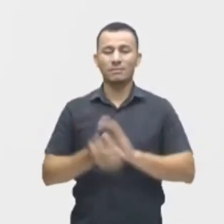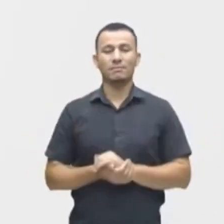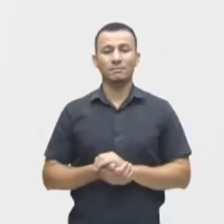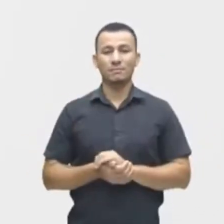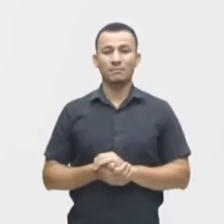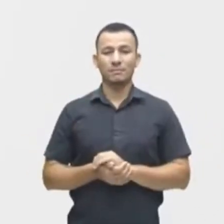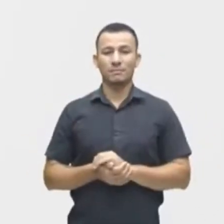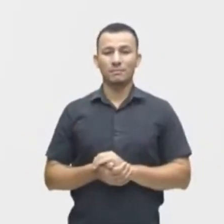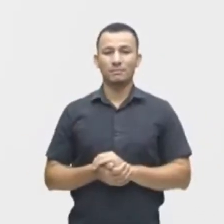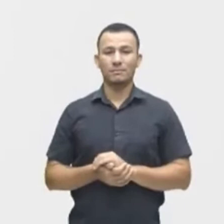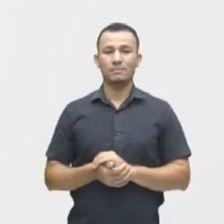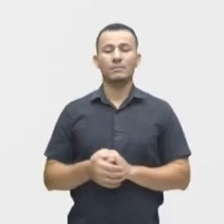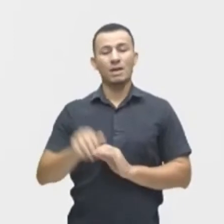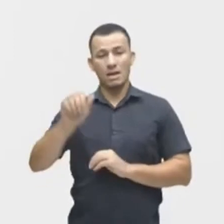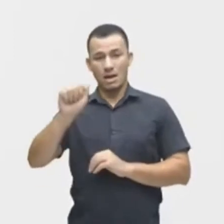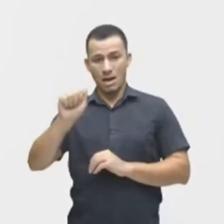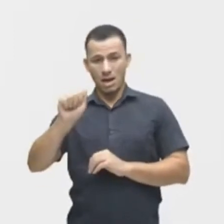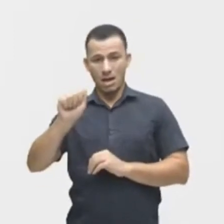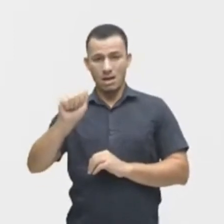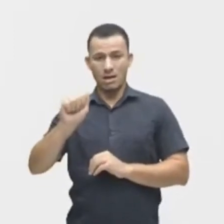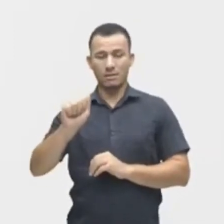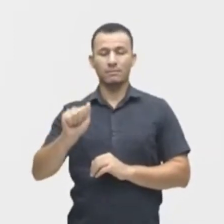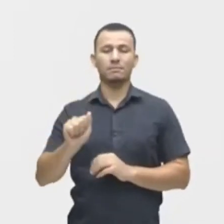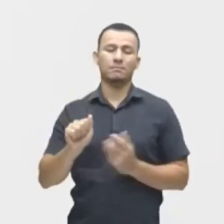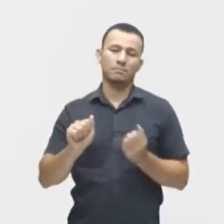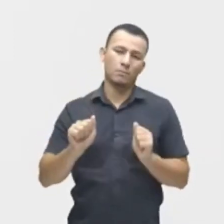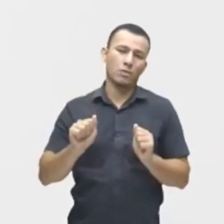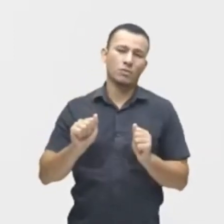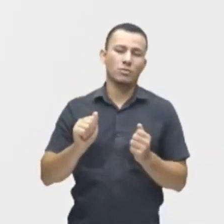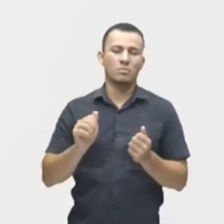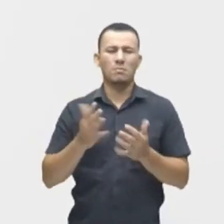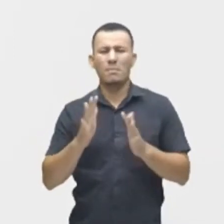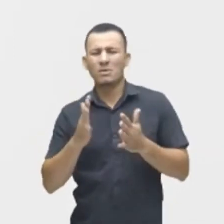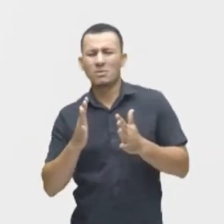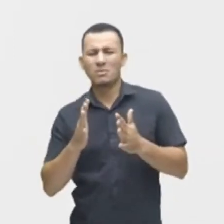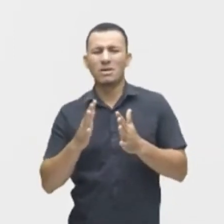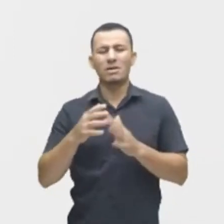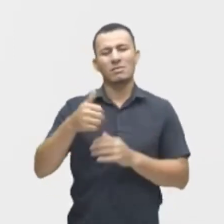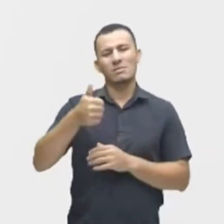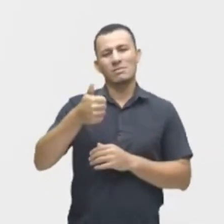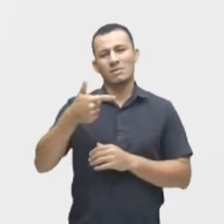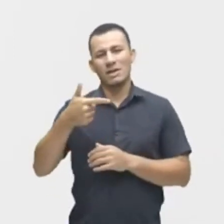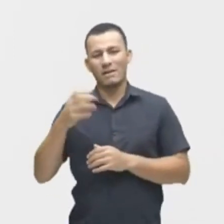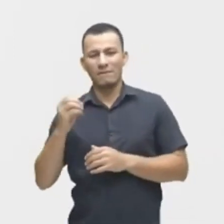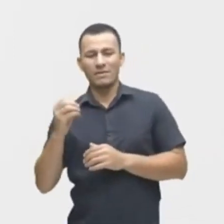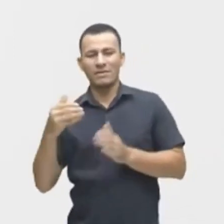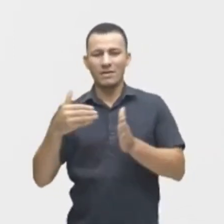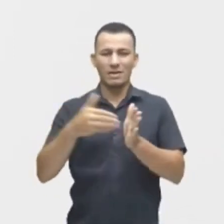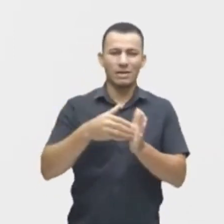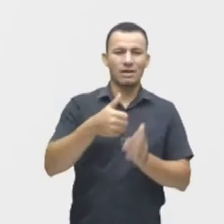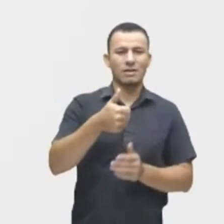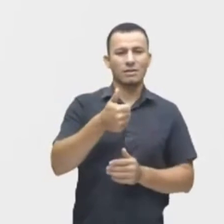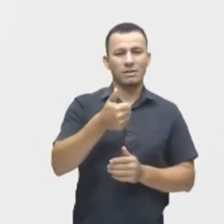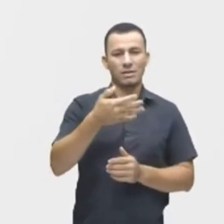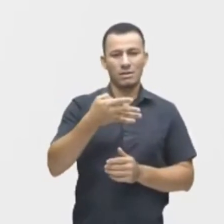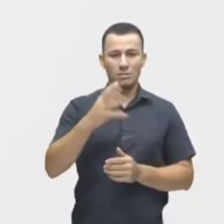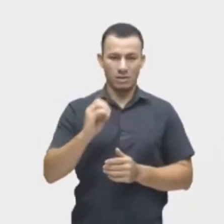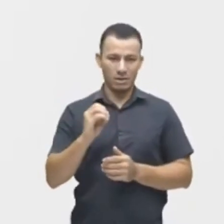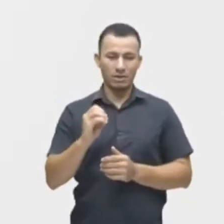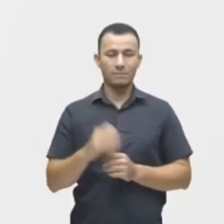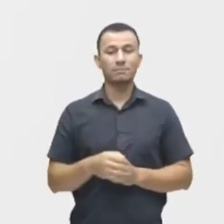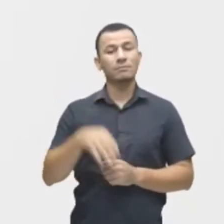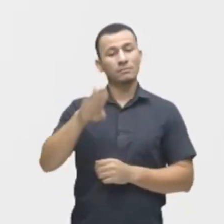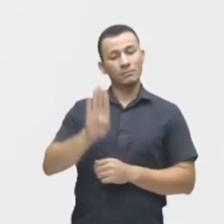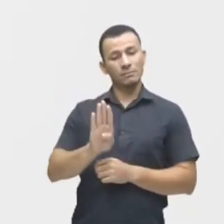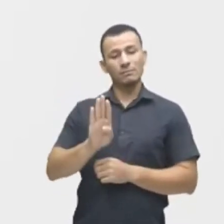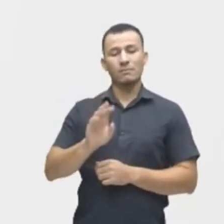alternativas para vocês. A letra A, que vocês possam encontrar batimentos que possam ir de 120 a 140, na letra